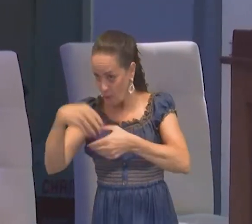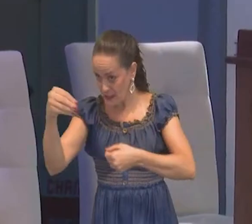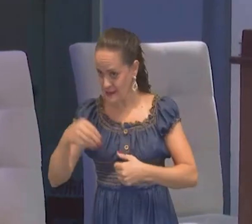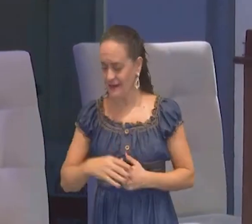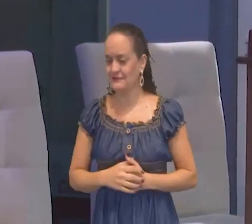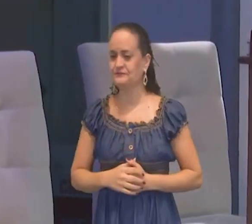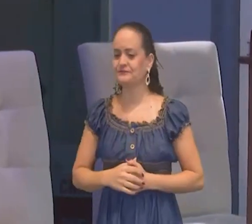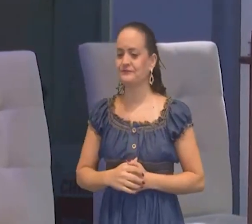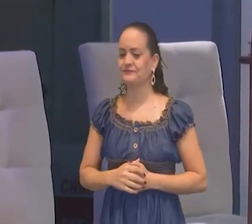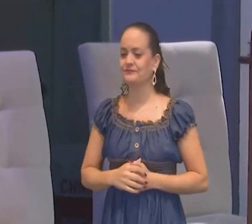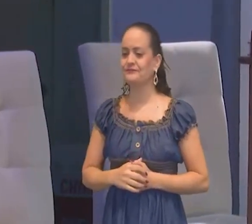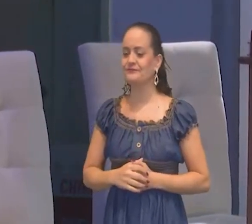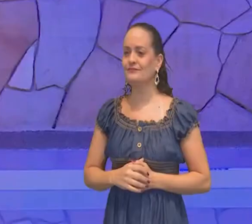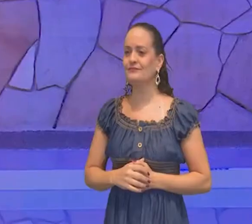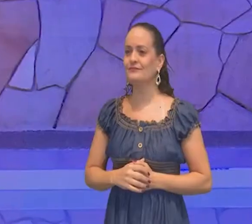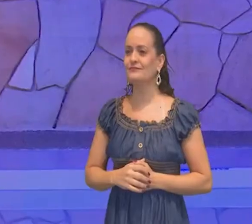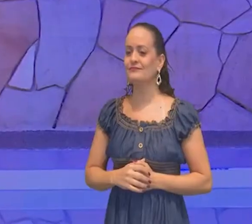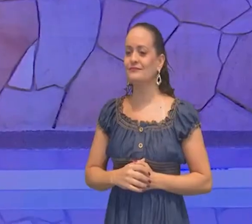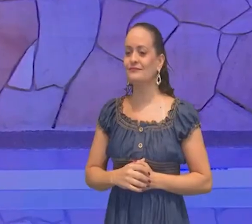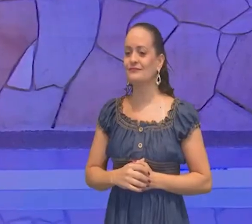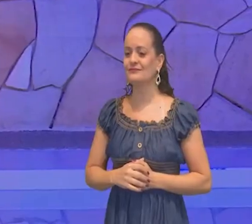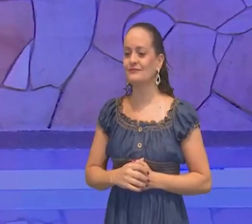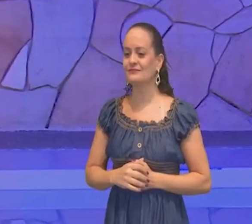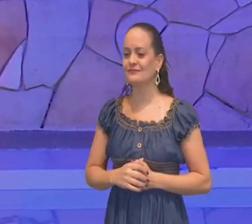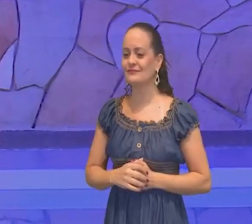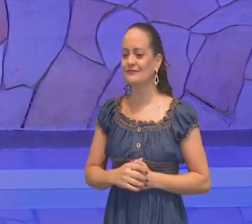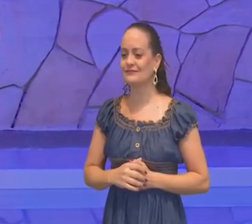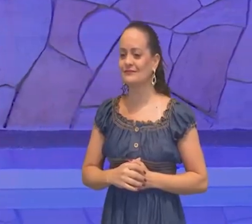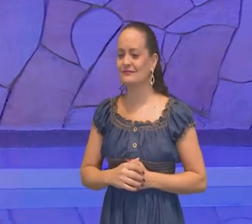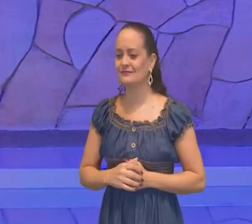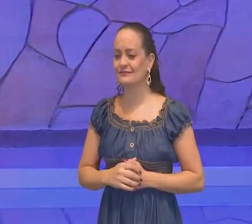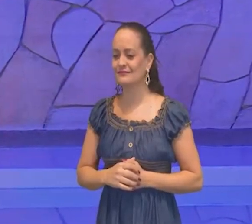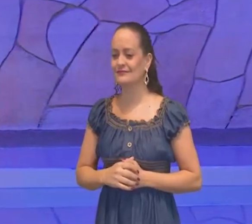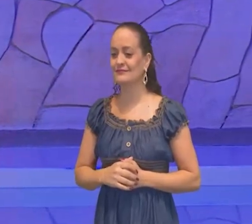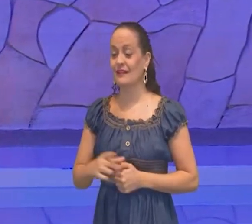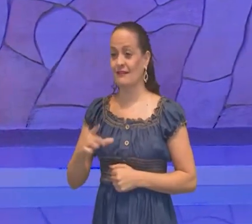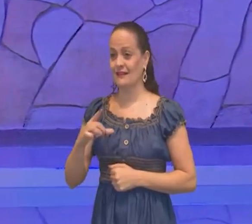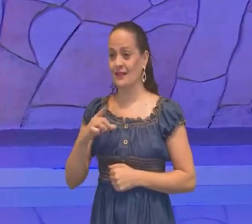assim: ditoso o dia em que